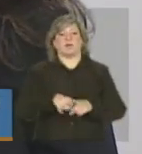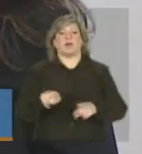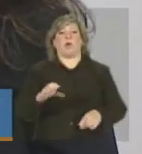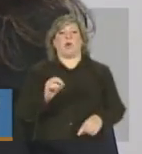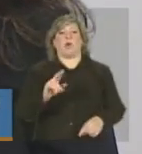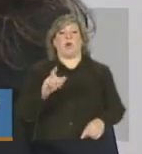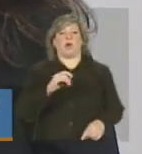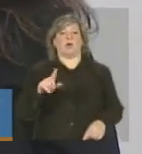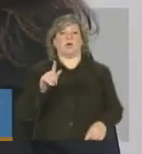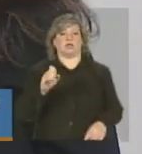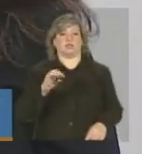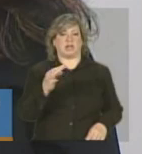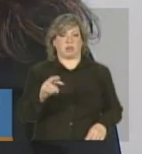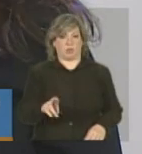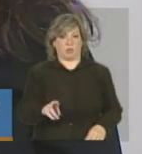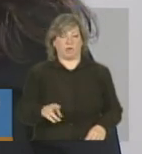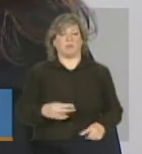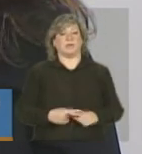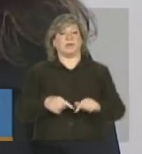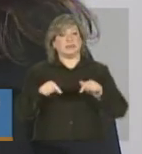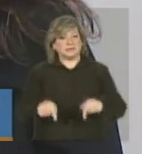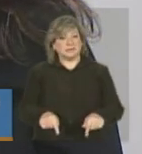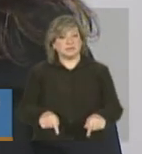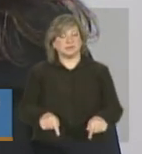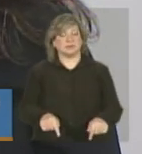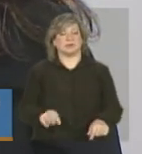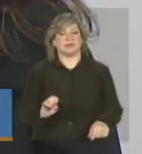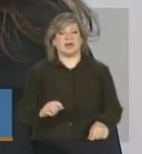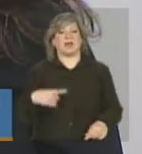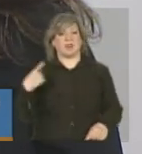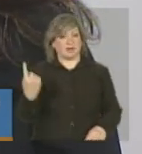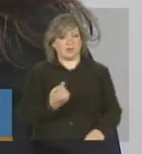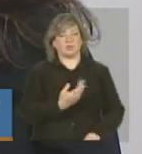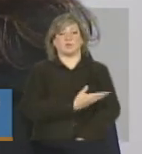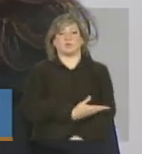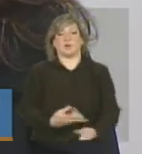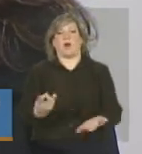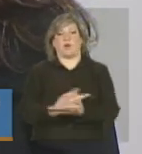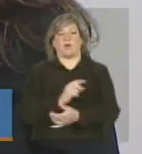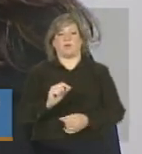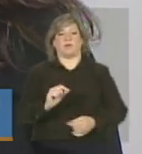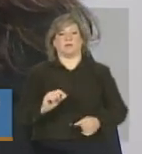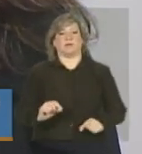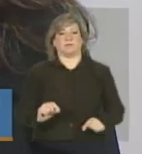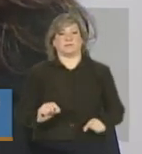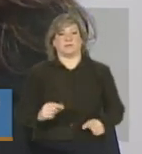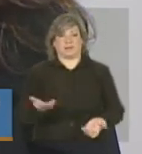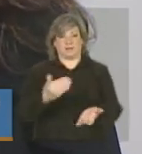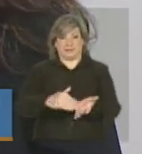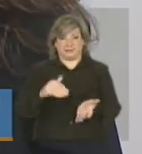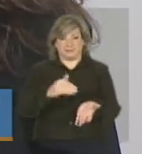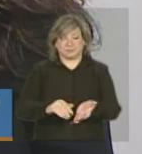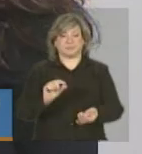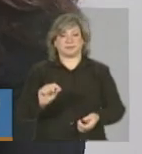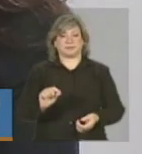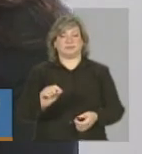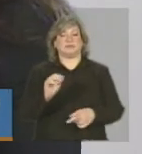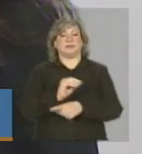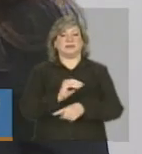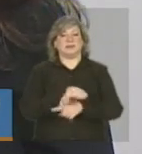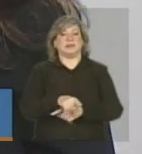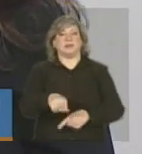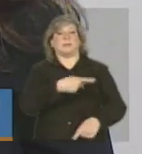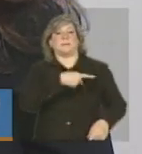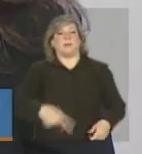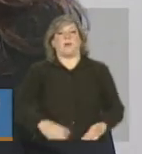gestor. E isso é comum que aconteça, né? Que o presidente, que o secretário de assistência seja o